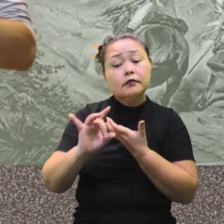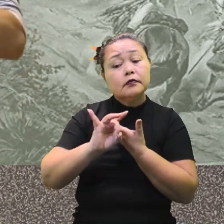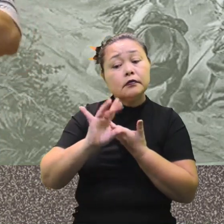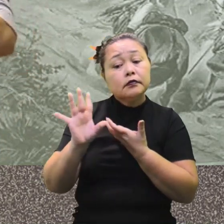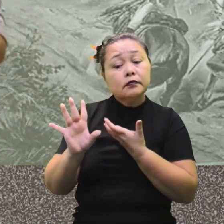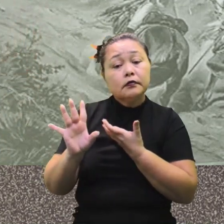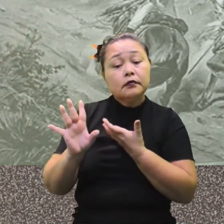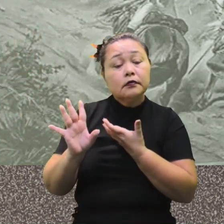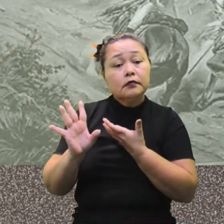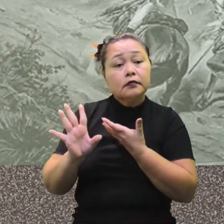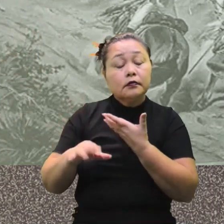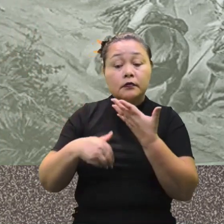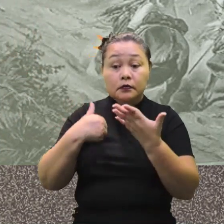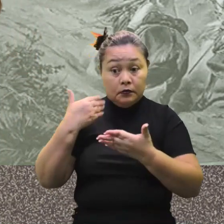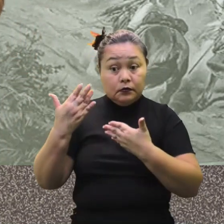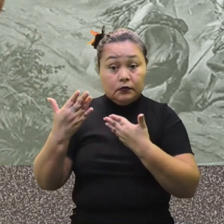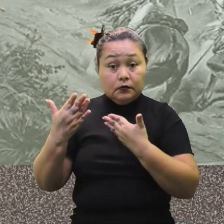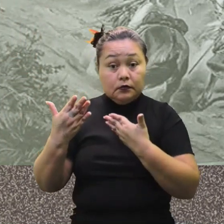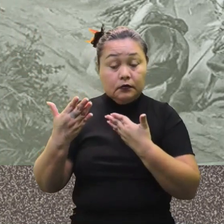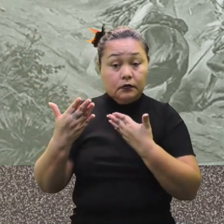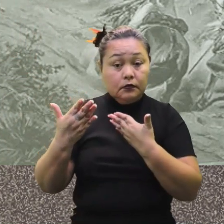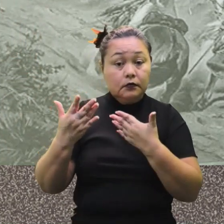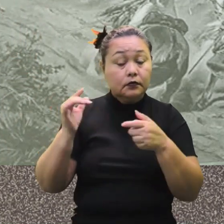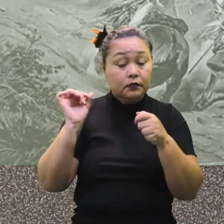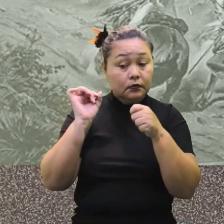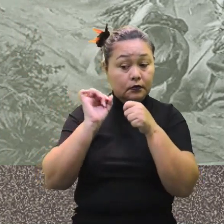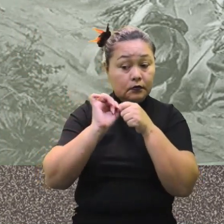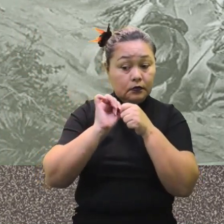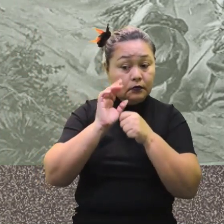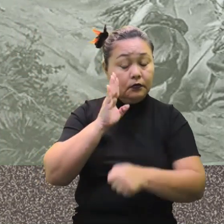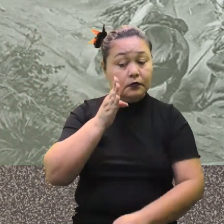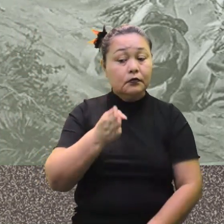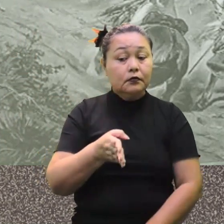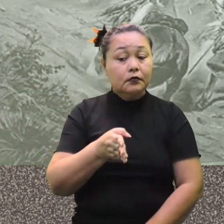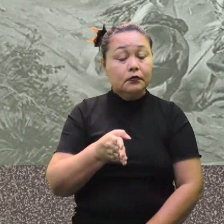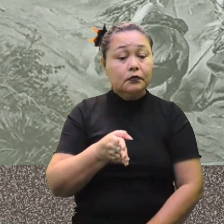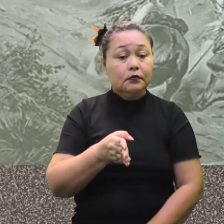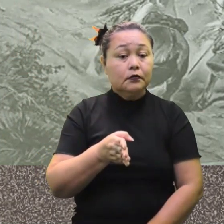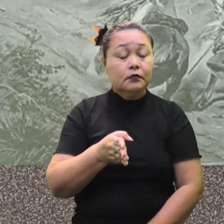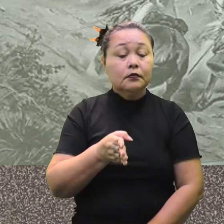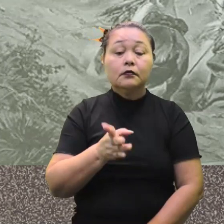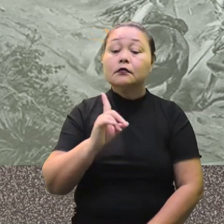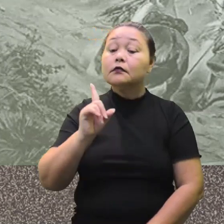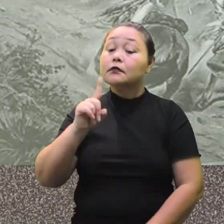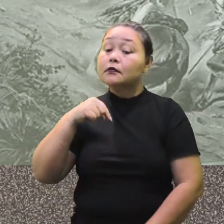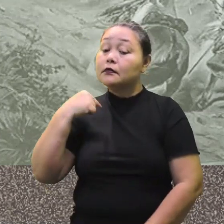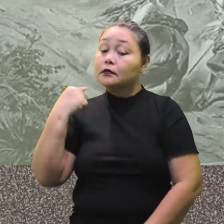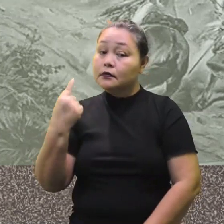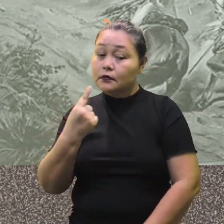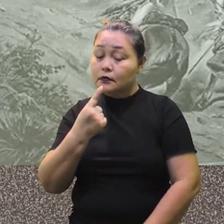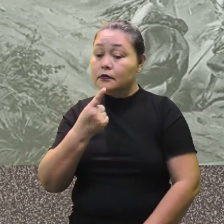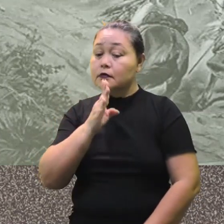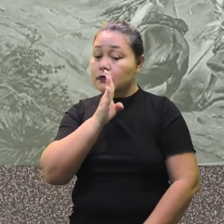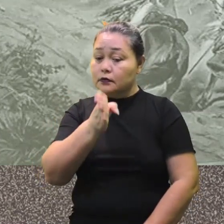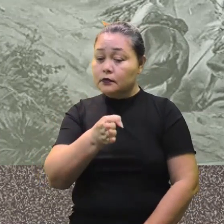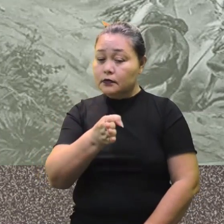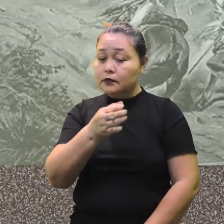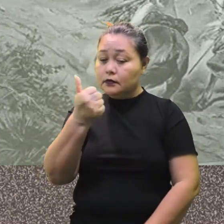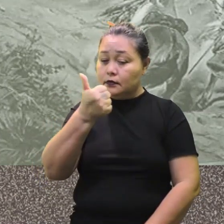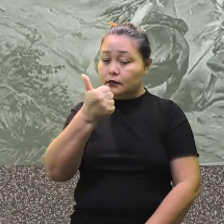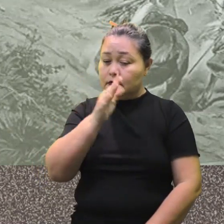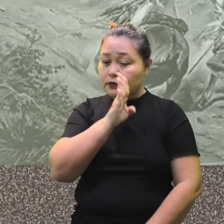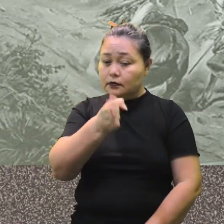Só que as energias, isso daí ele fez de forma direta. Ele vai fazer de forma direta, de